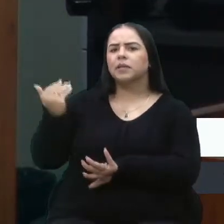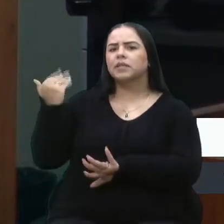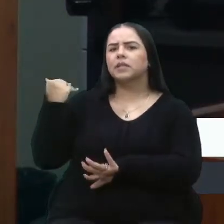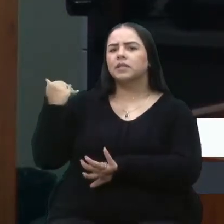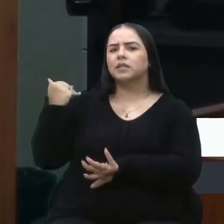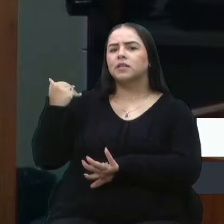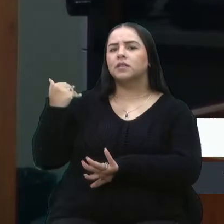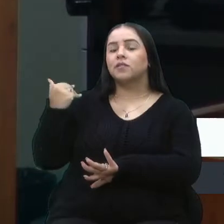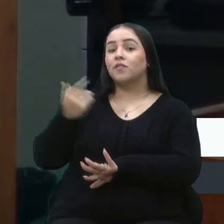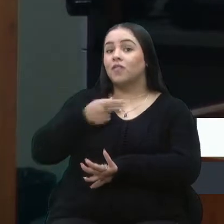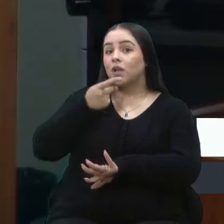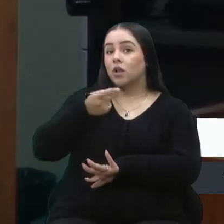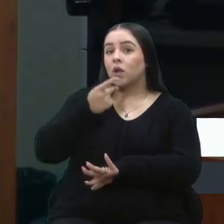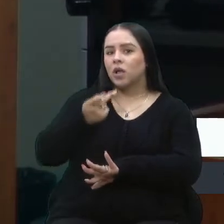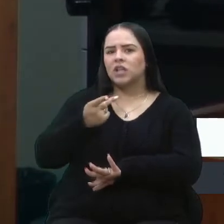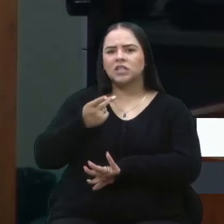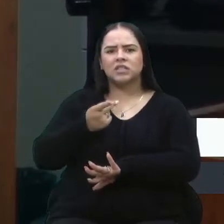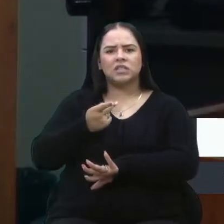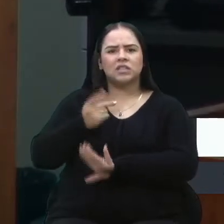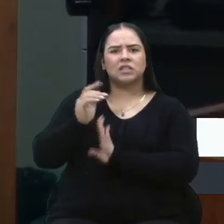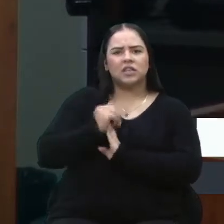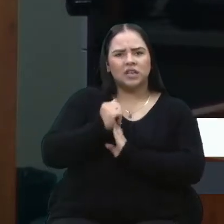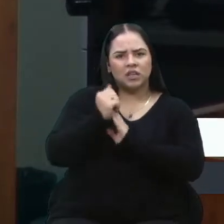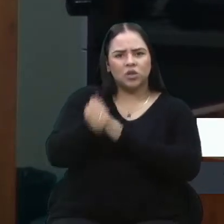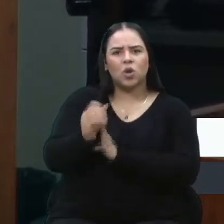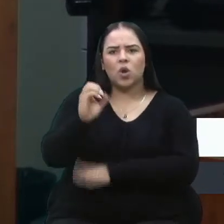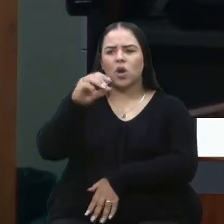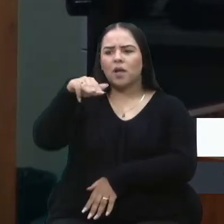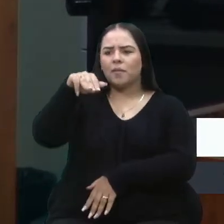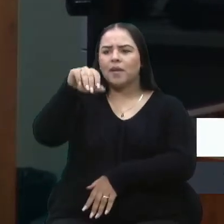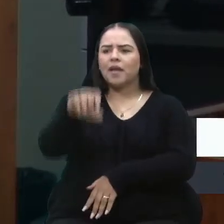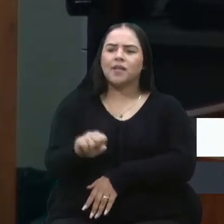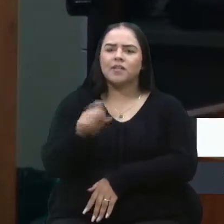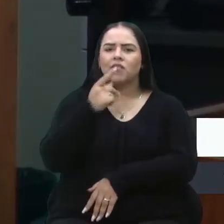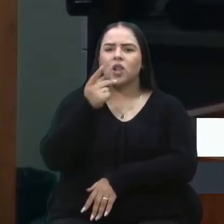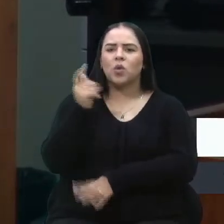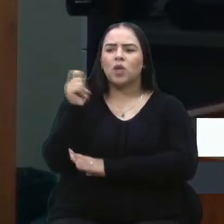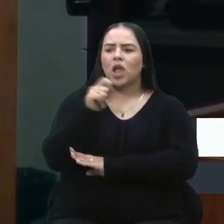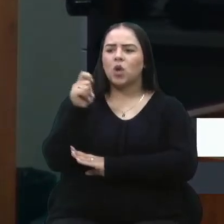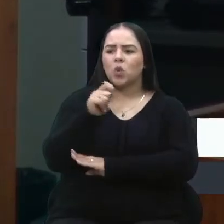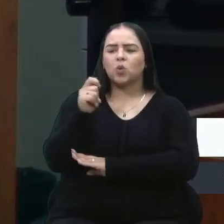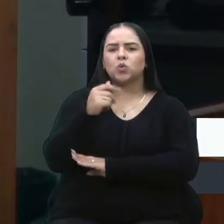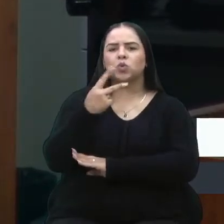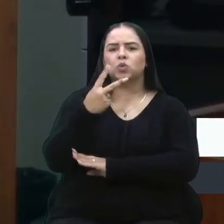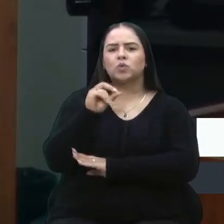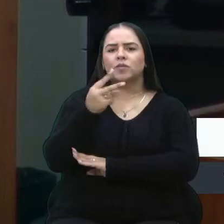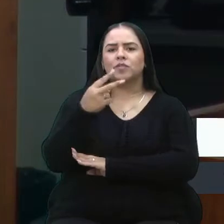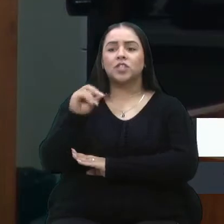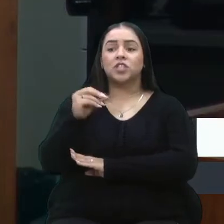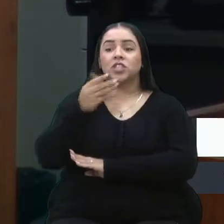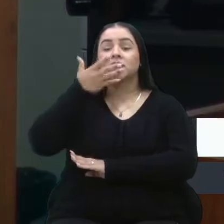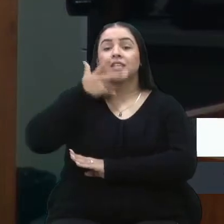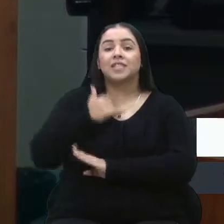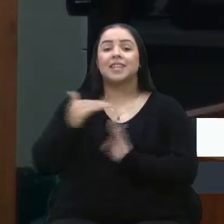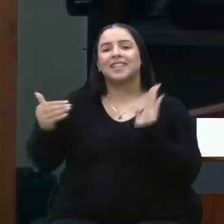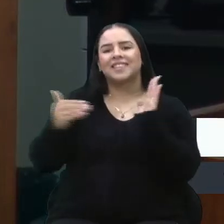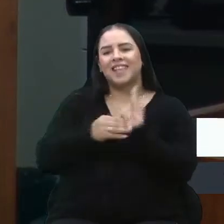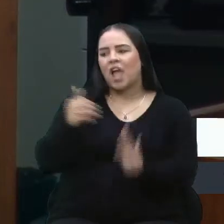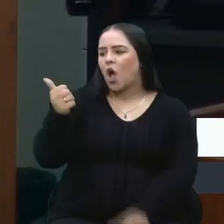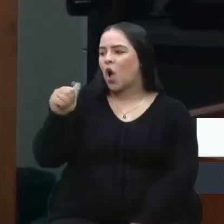criança seguindo ao MS que já disse desde agosto de 2020 crianças não precisa até 11 anos